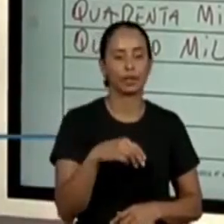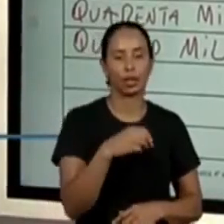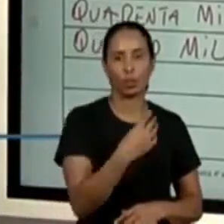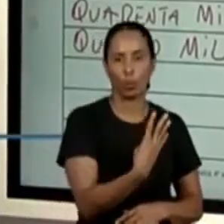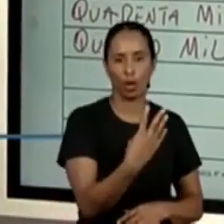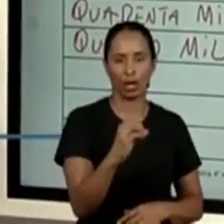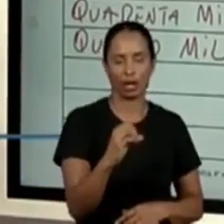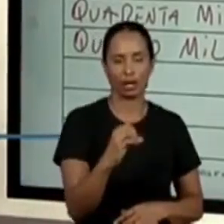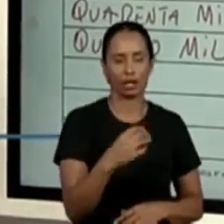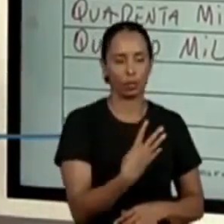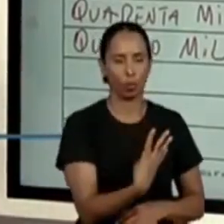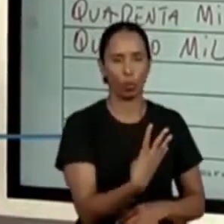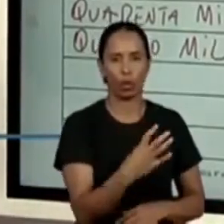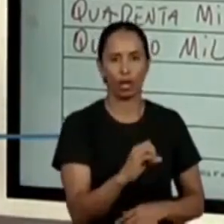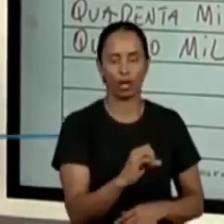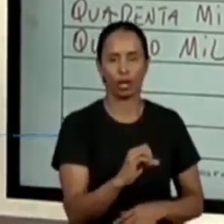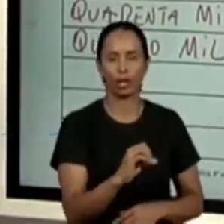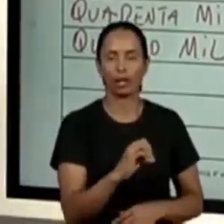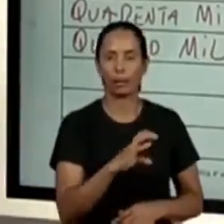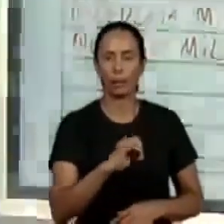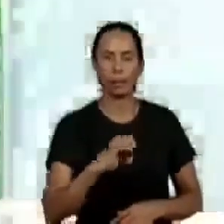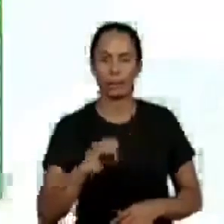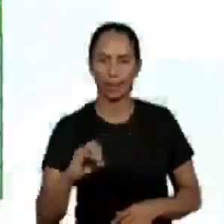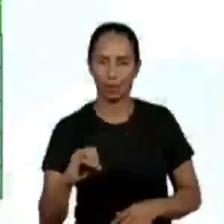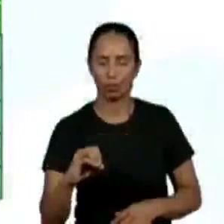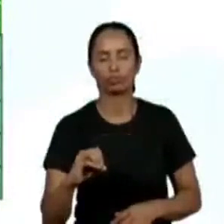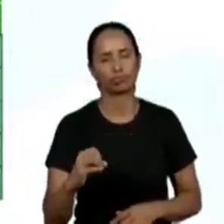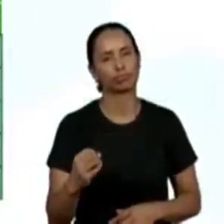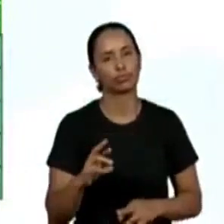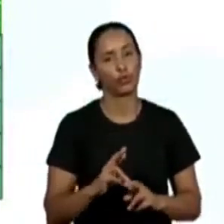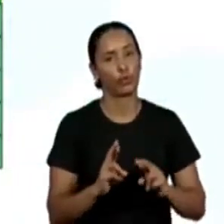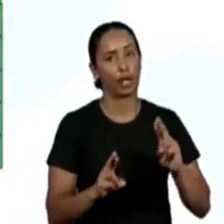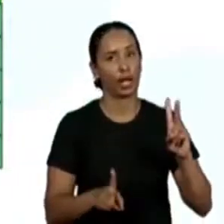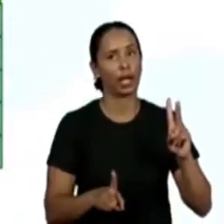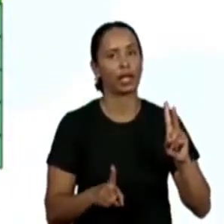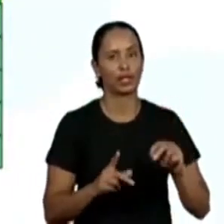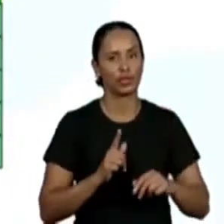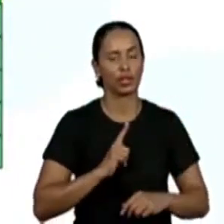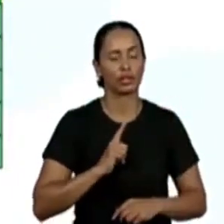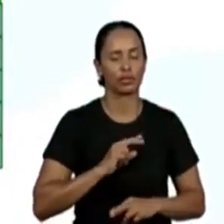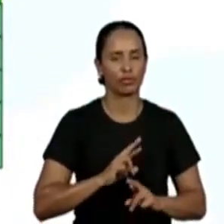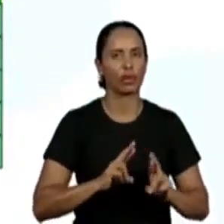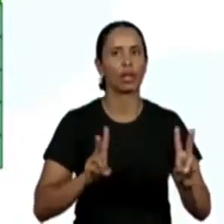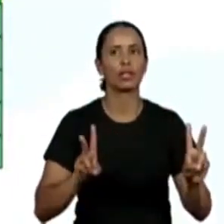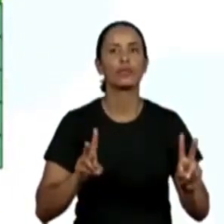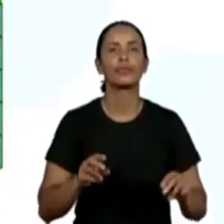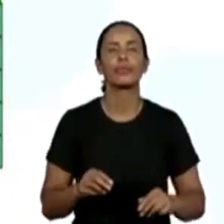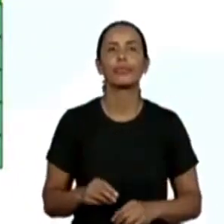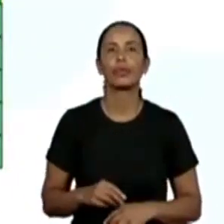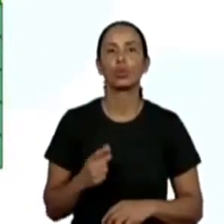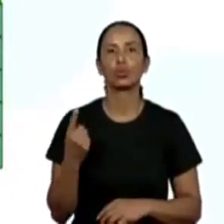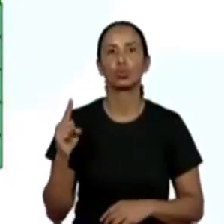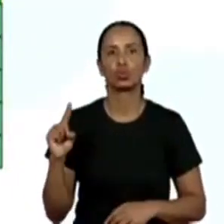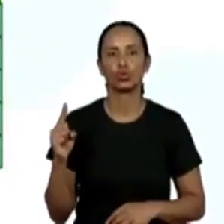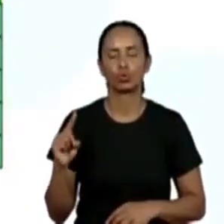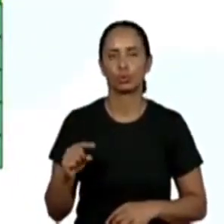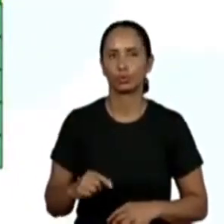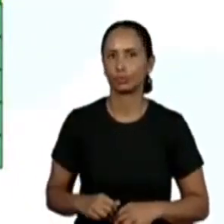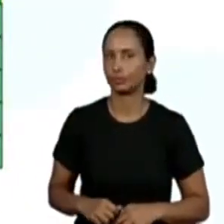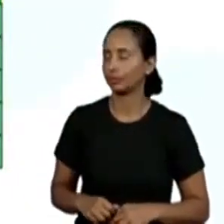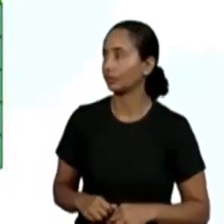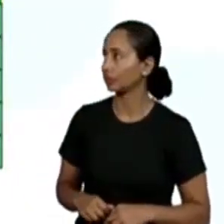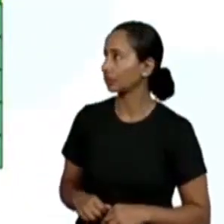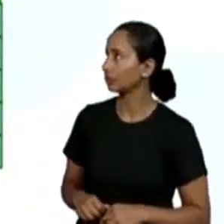posições. Ok? Vamos tentar uma última aqui. Nessa última questão, nós já estamos quase encerrando a